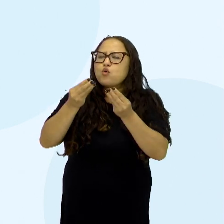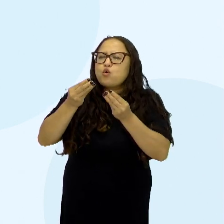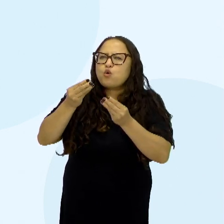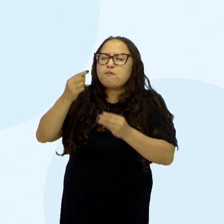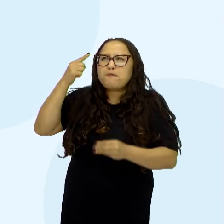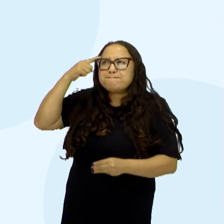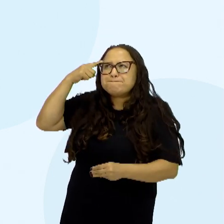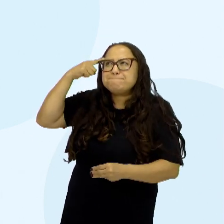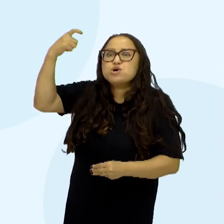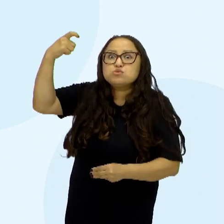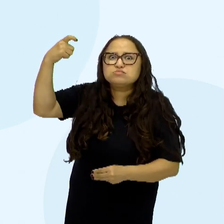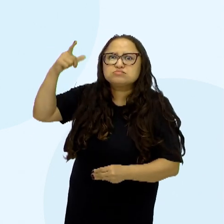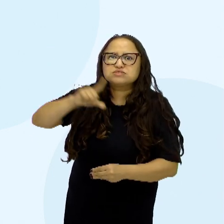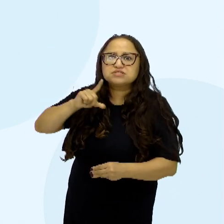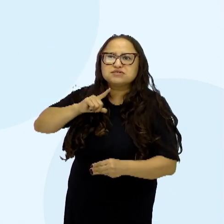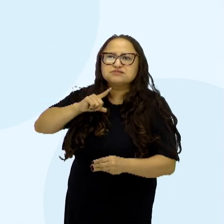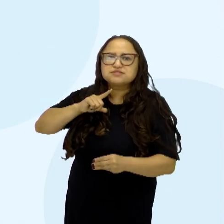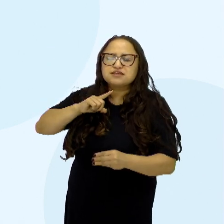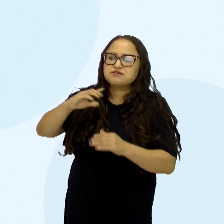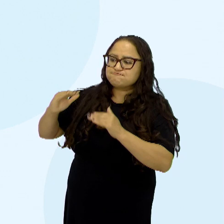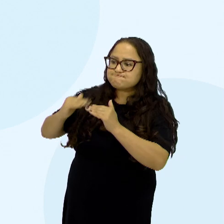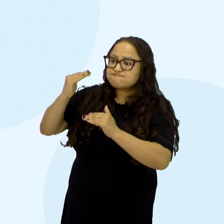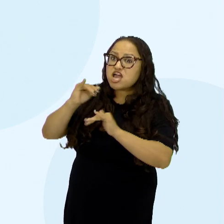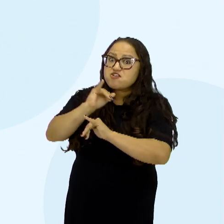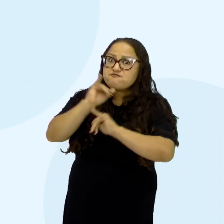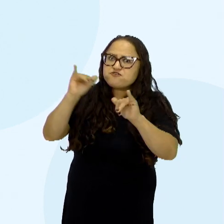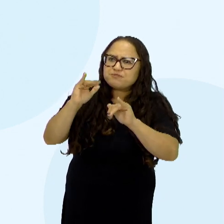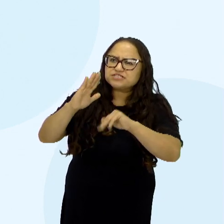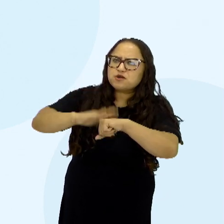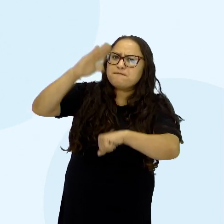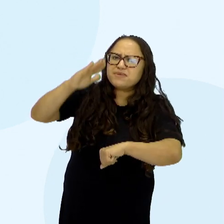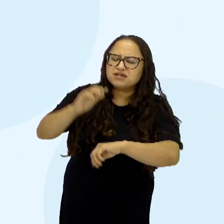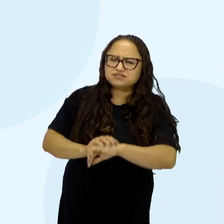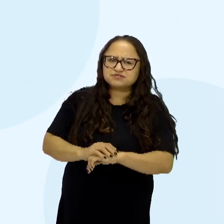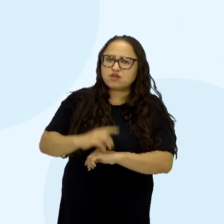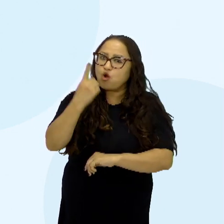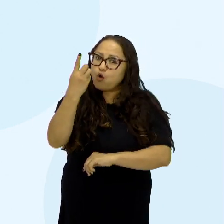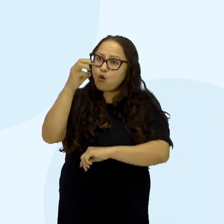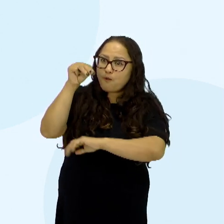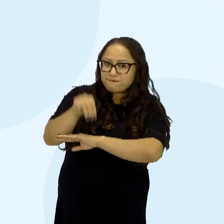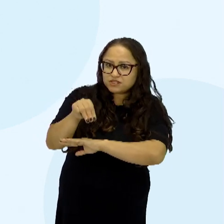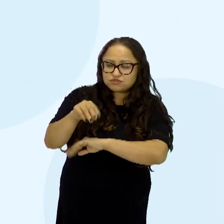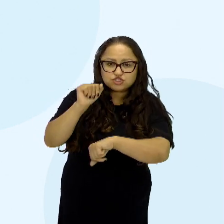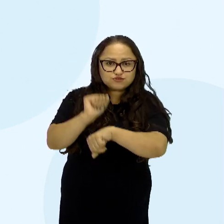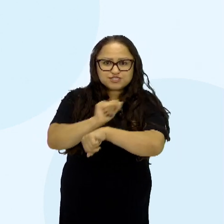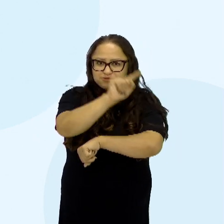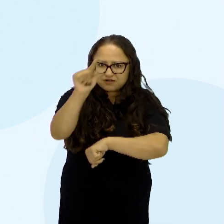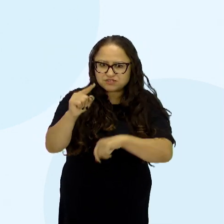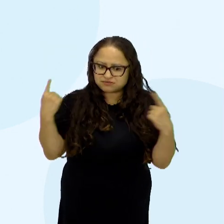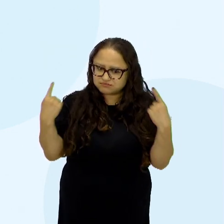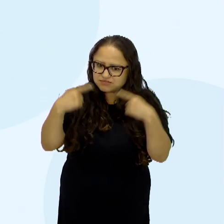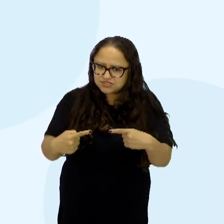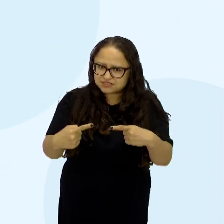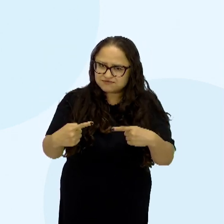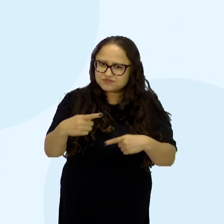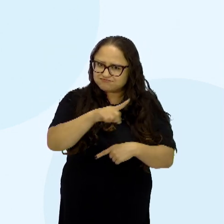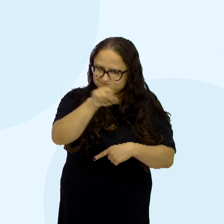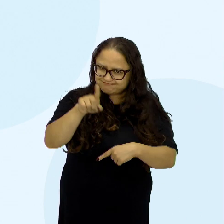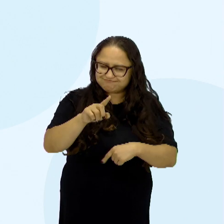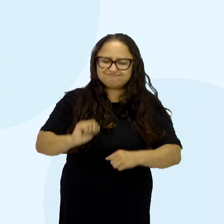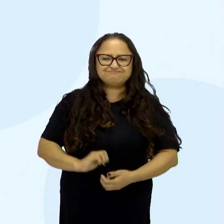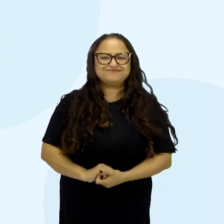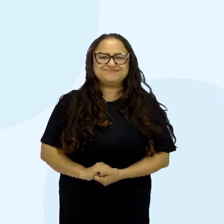que vai decrescendo, que vai caindo. Vamos deixar um minutinho para eles aí? Por favor. Olha o desafio, hein? Um minutinho e a gente já